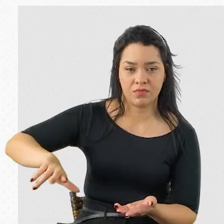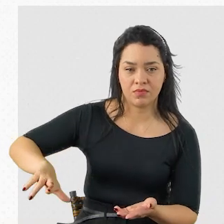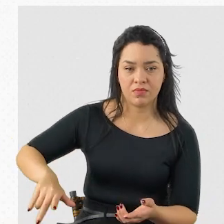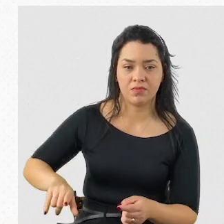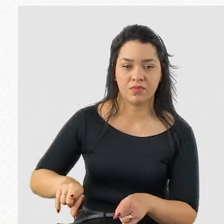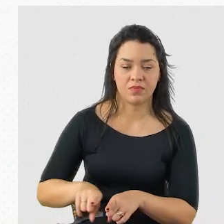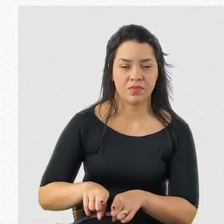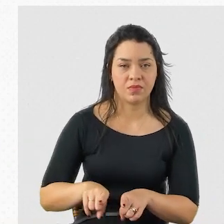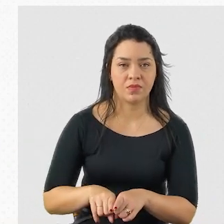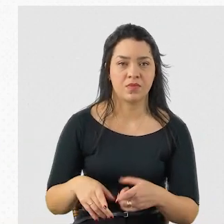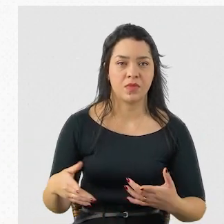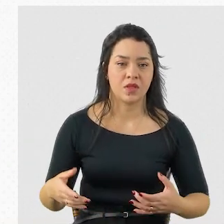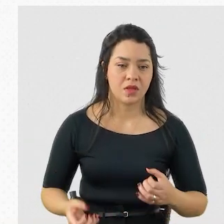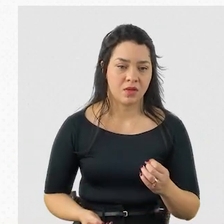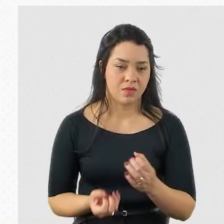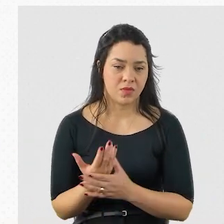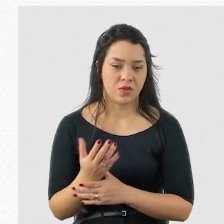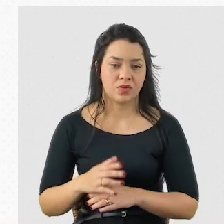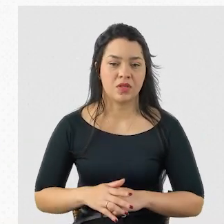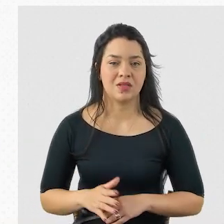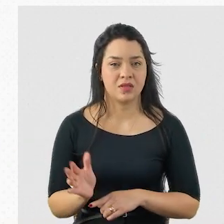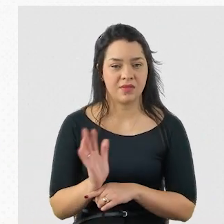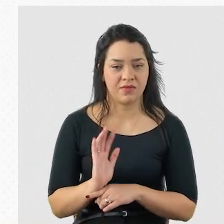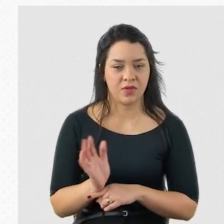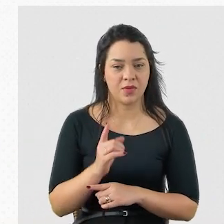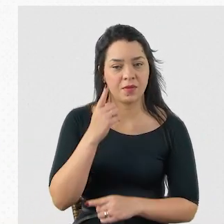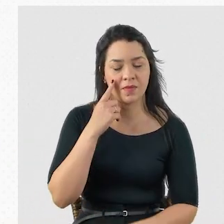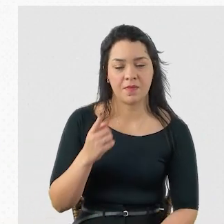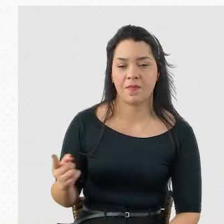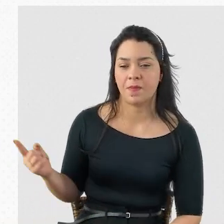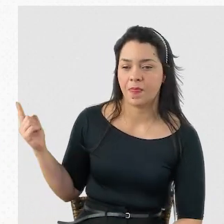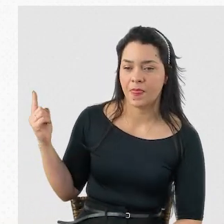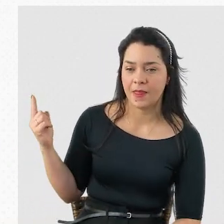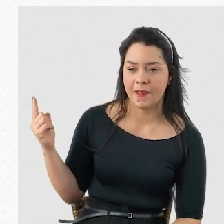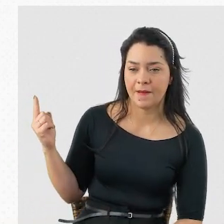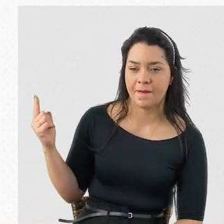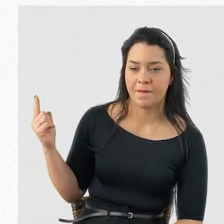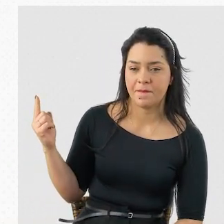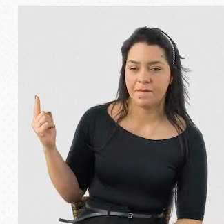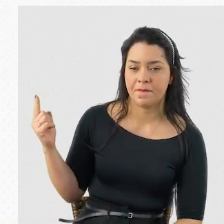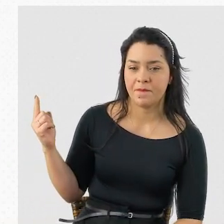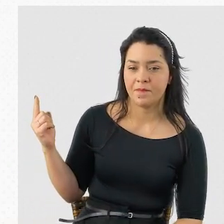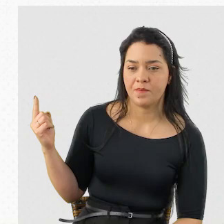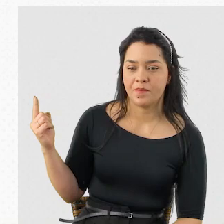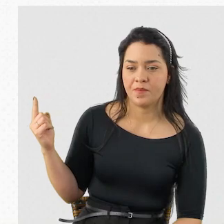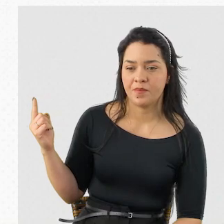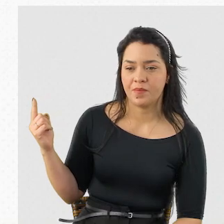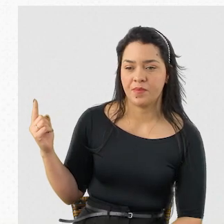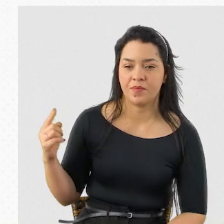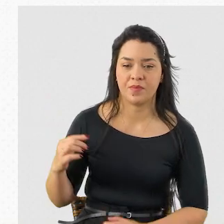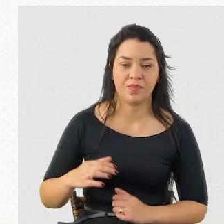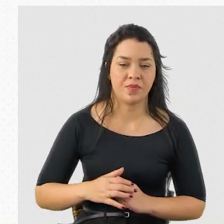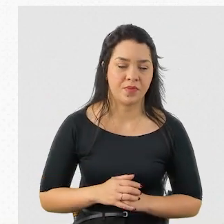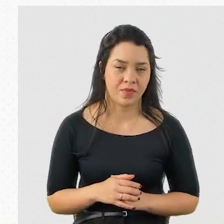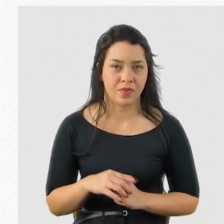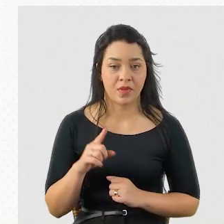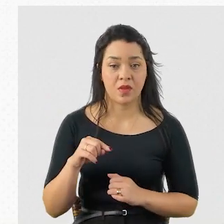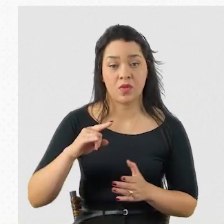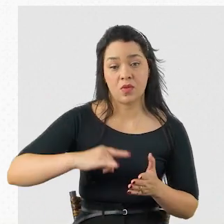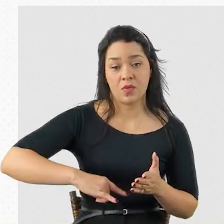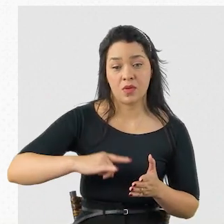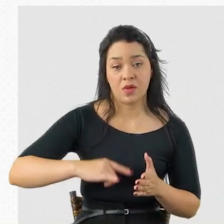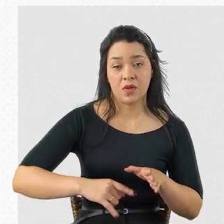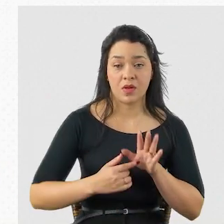que consigam reproduzir isso. Esse filme, por exemplo, A Negação do Brasil, de 2000, de Joel Zito, ele é um documentário que